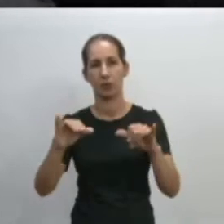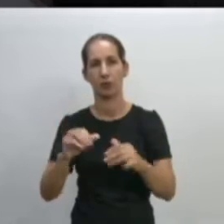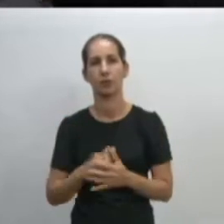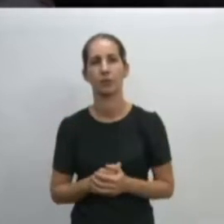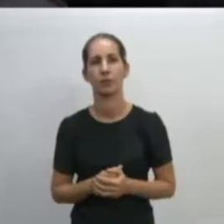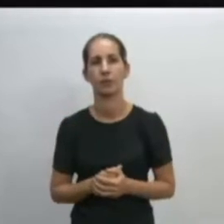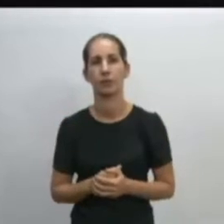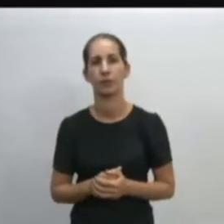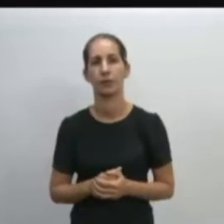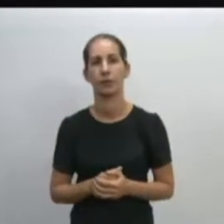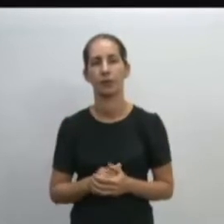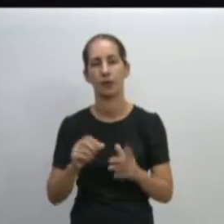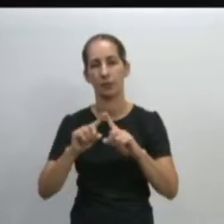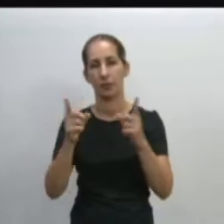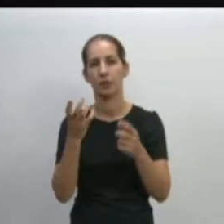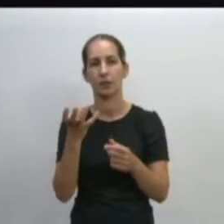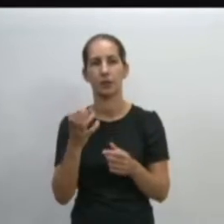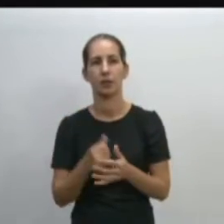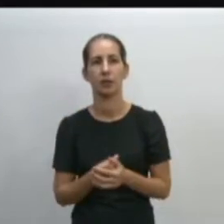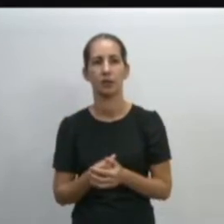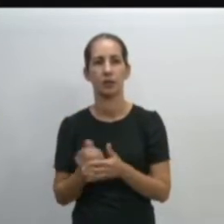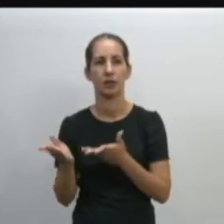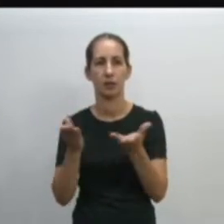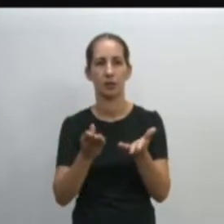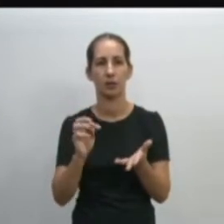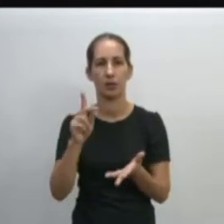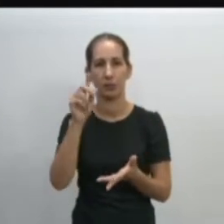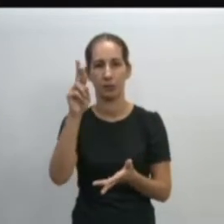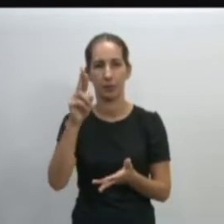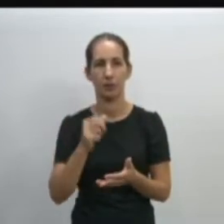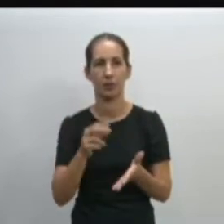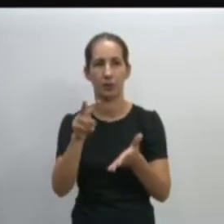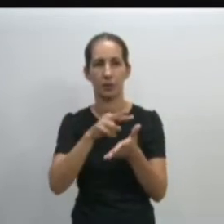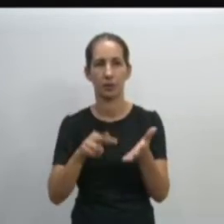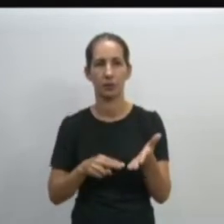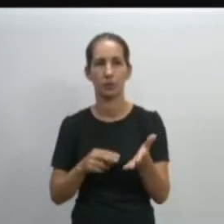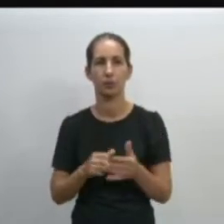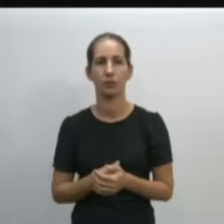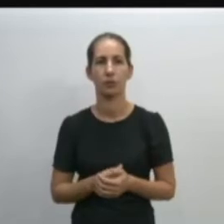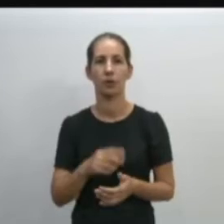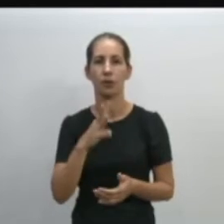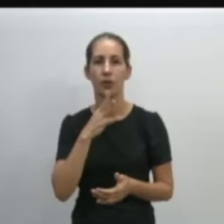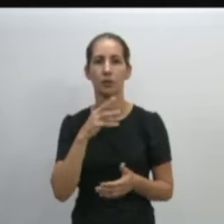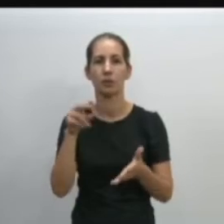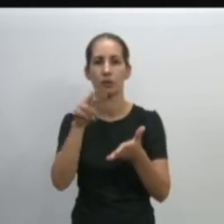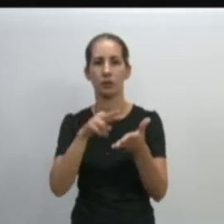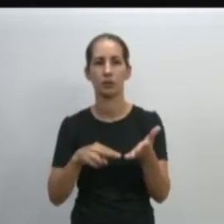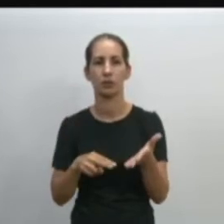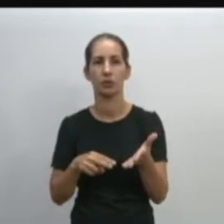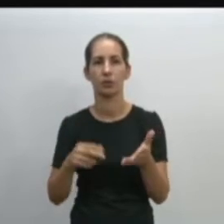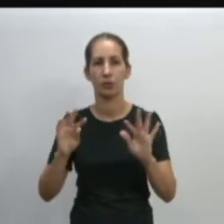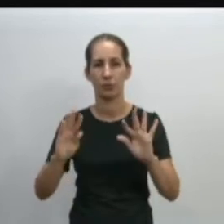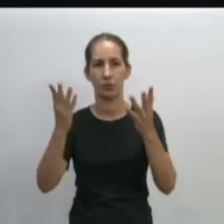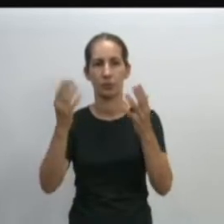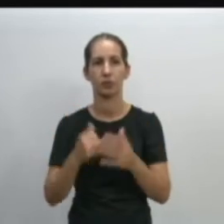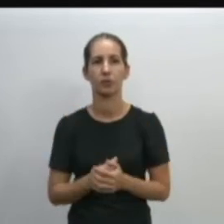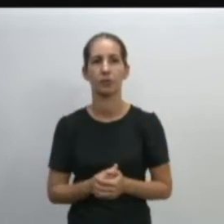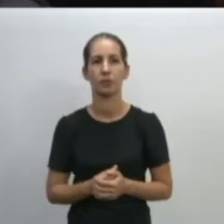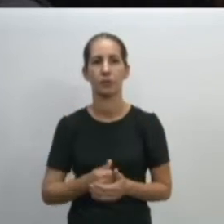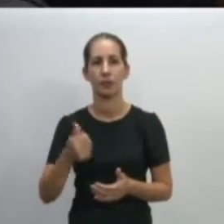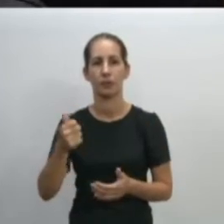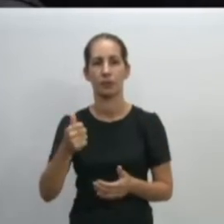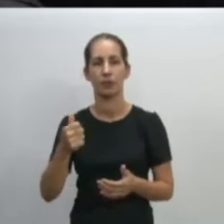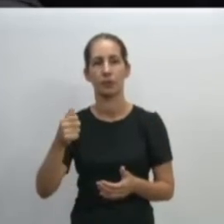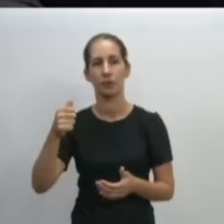voca. Eu avoco, mas gostaria que Vossa Excelência delegasse ao vereador Cleber Fernando para fazer uma leitura, para nós conhecermos o estoque do homenageado. Primeiro